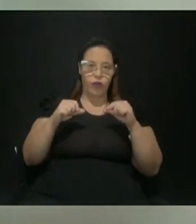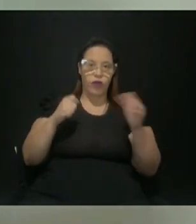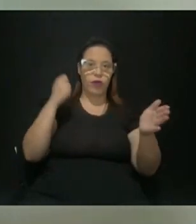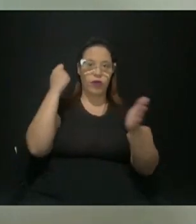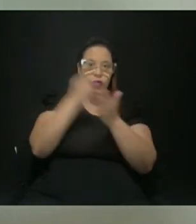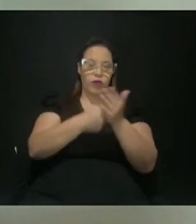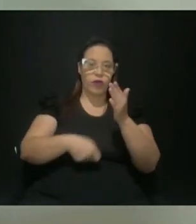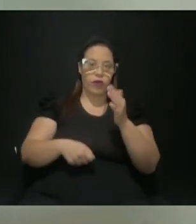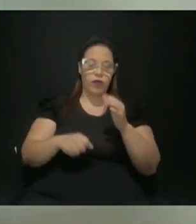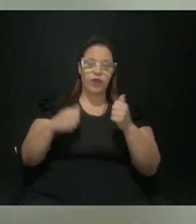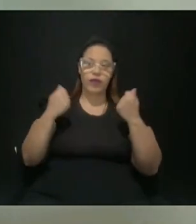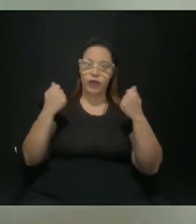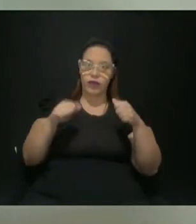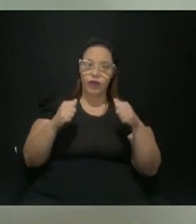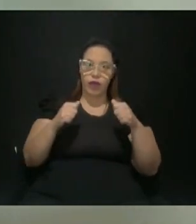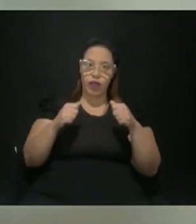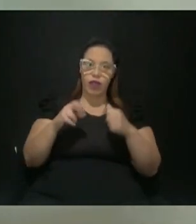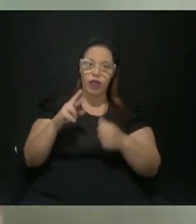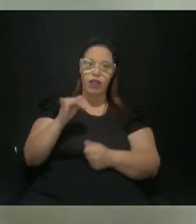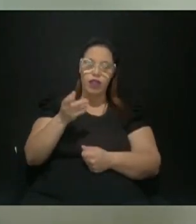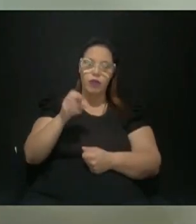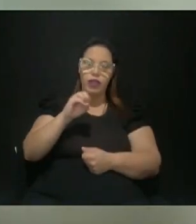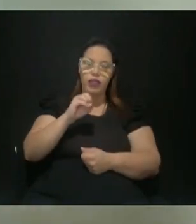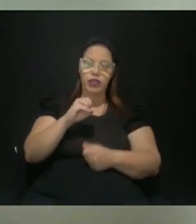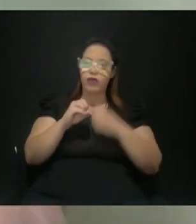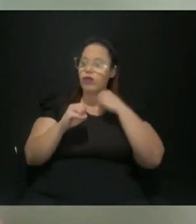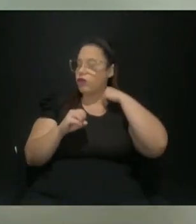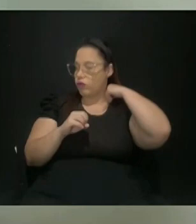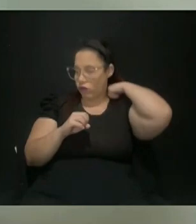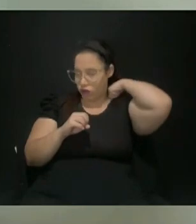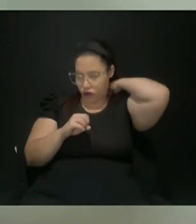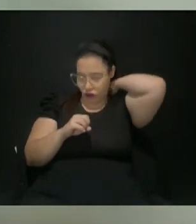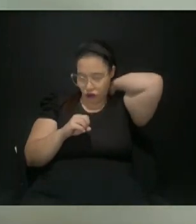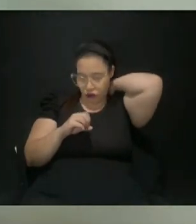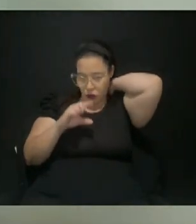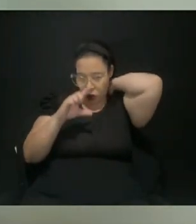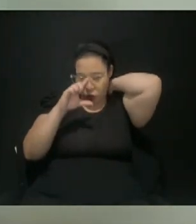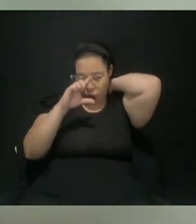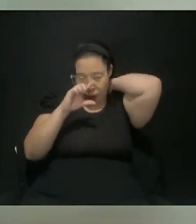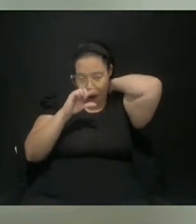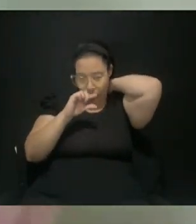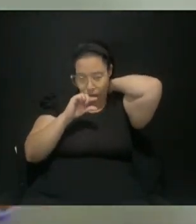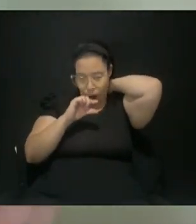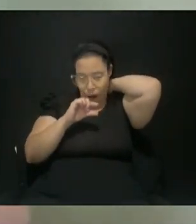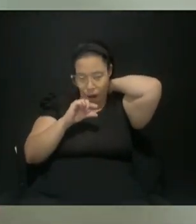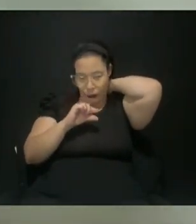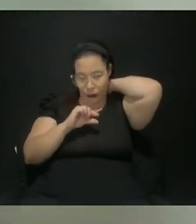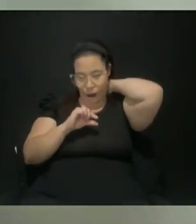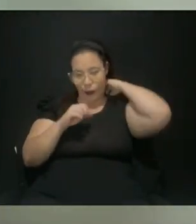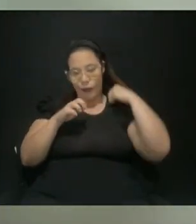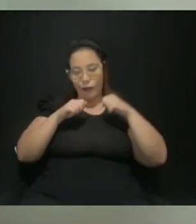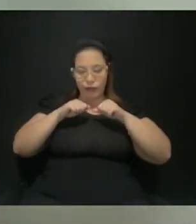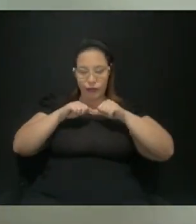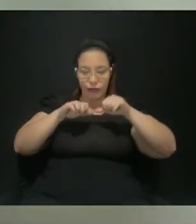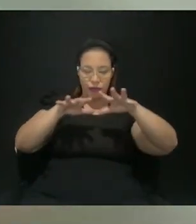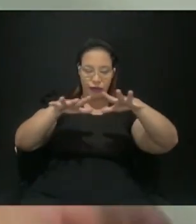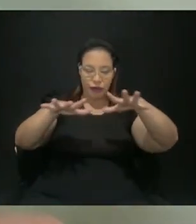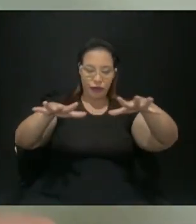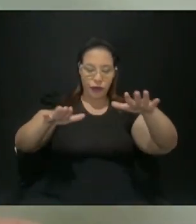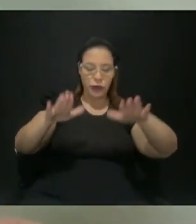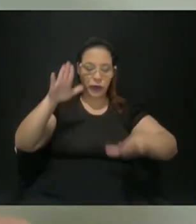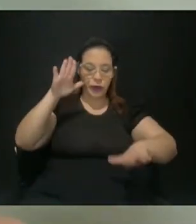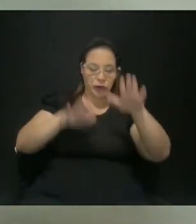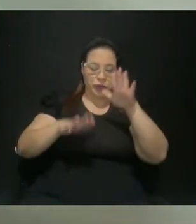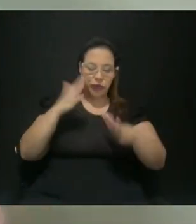a descarbonização, que a gente reduzir as emissões e fazer essas compensações já